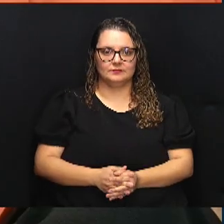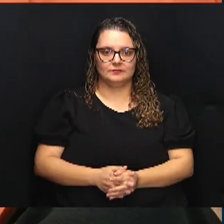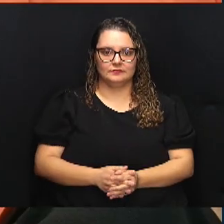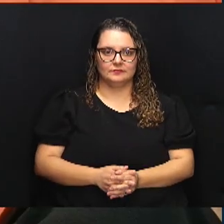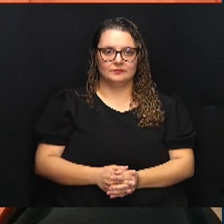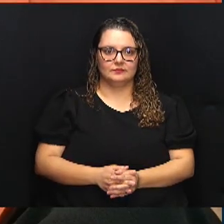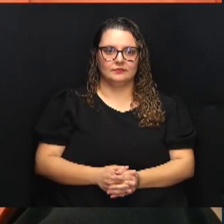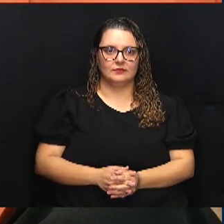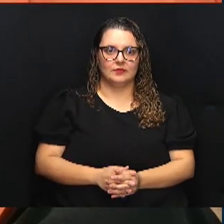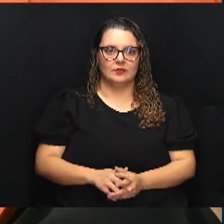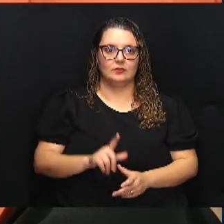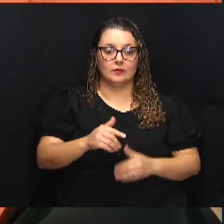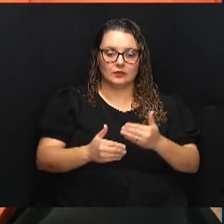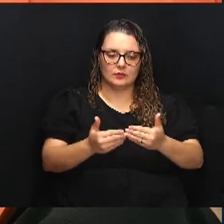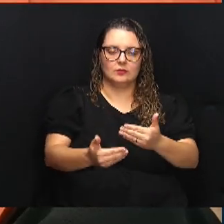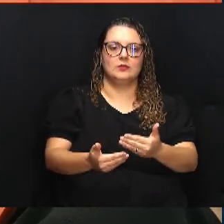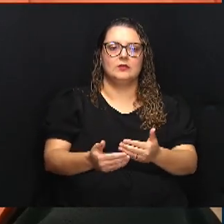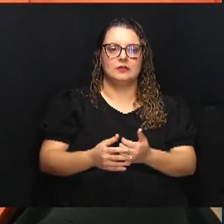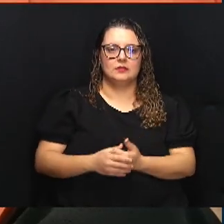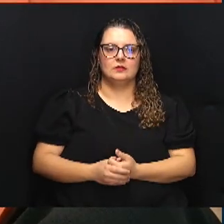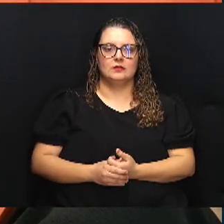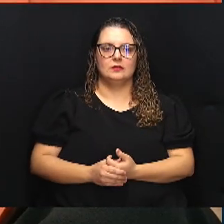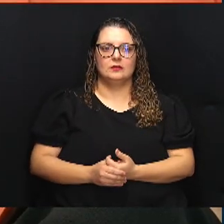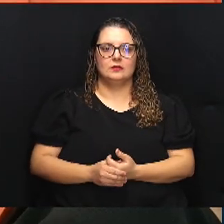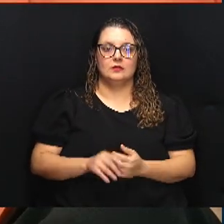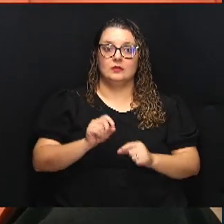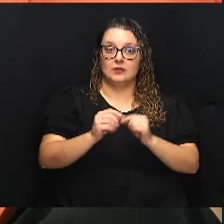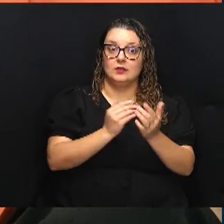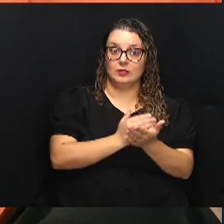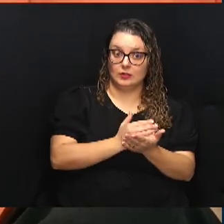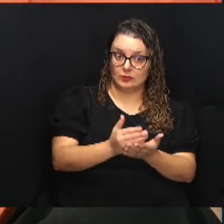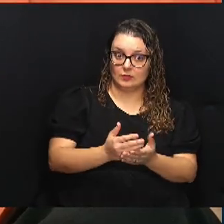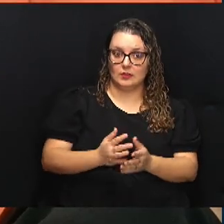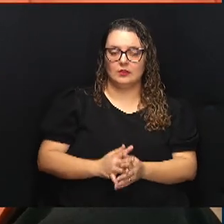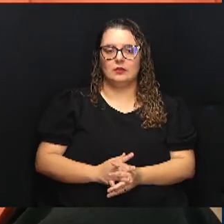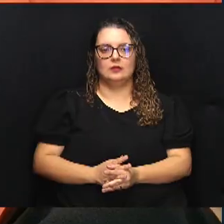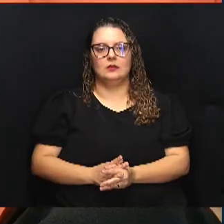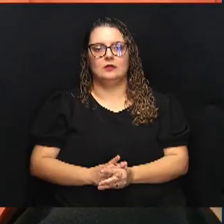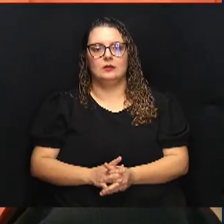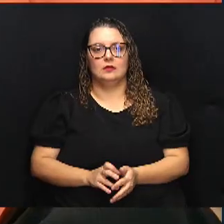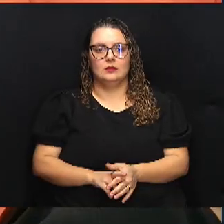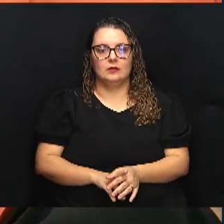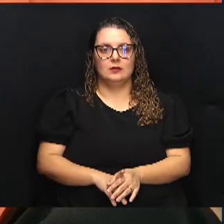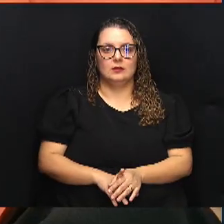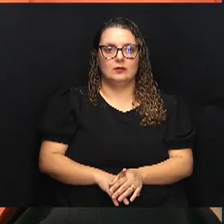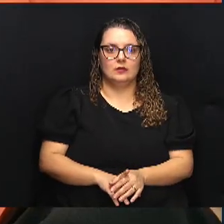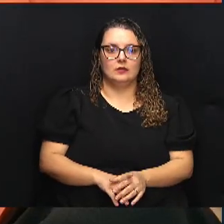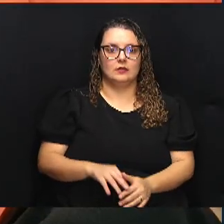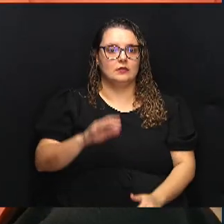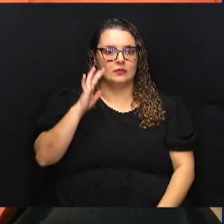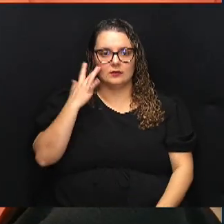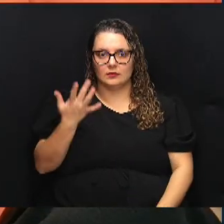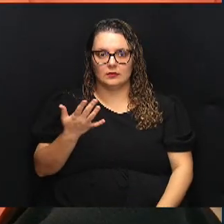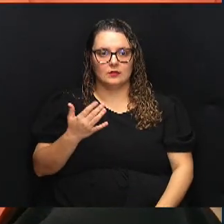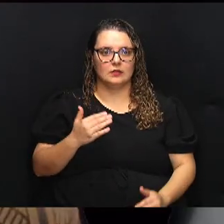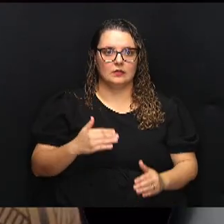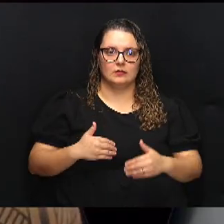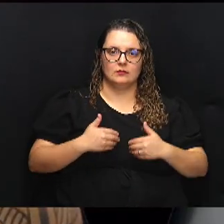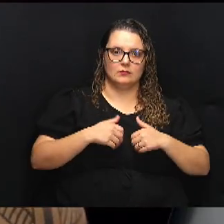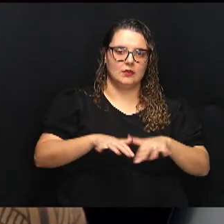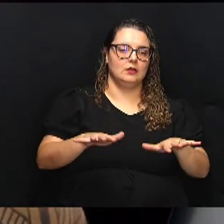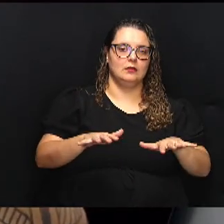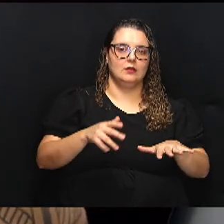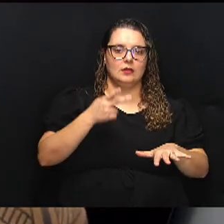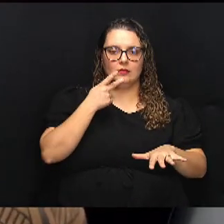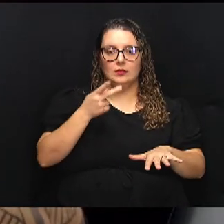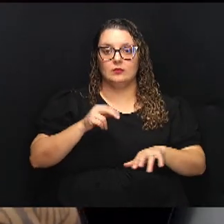passinho depois, né? Então, quem começa, não sabe isso aqui que eu vou te falar, ela vai alastrar para sempre. E eu digo isso porque